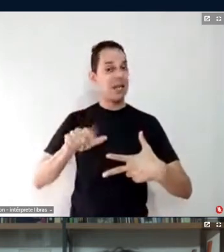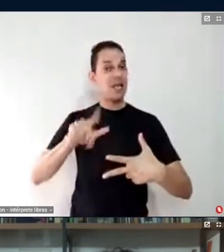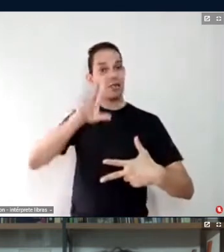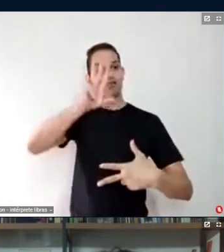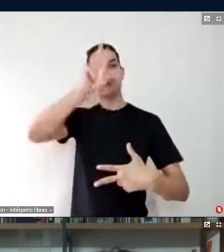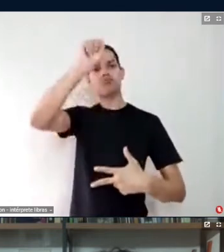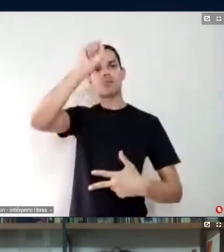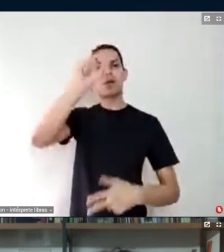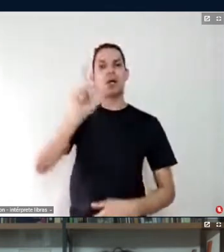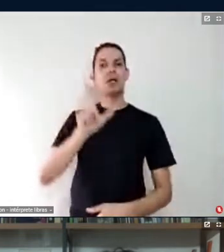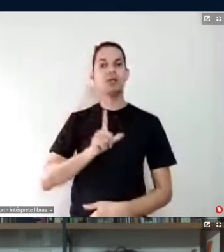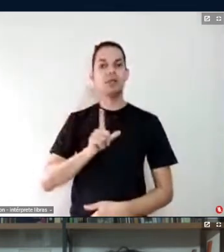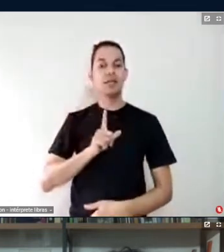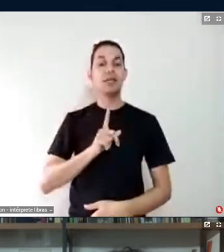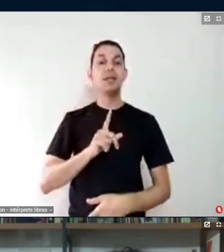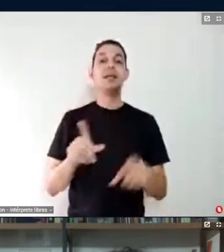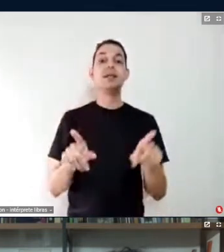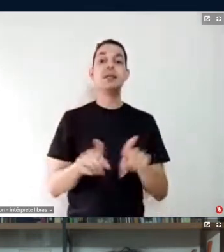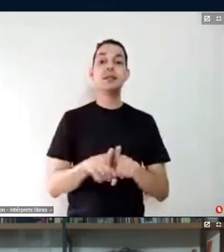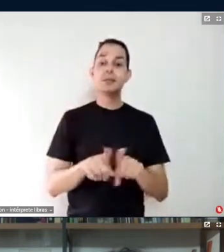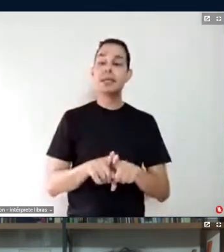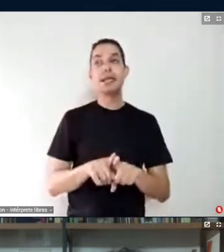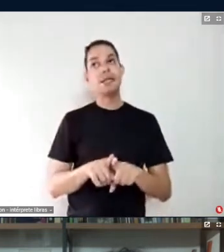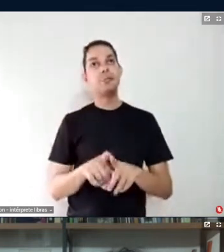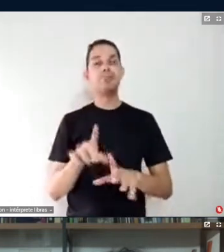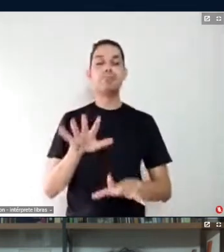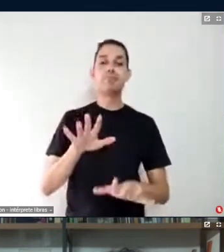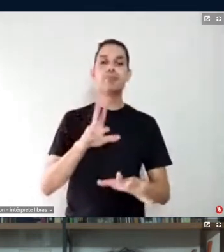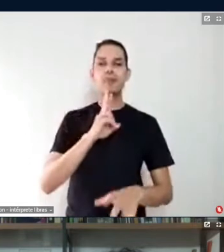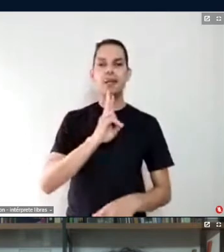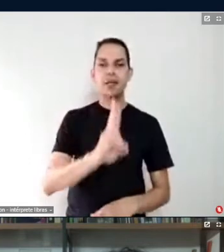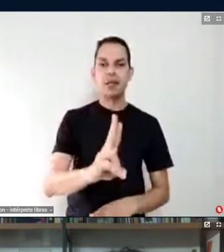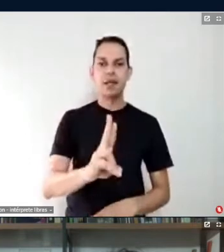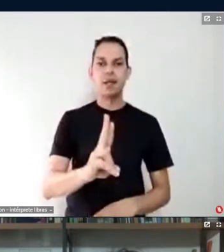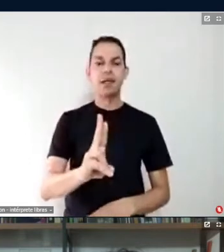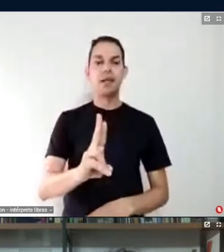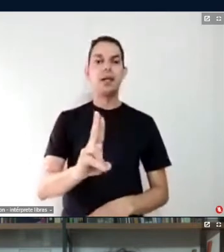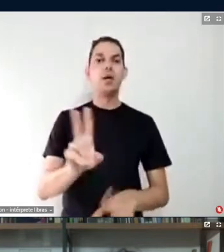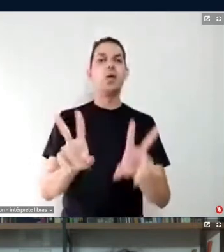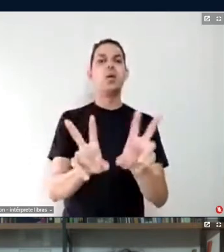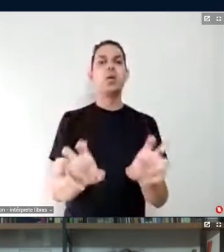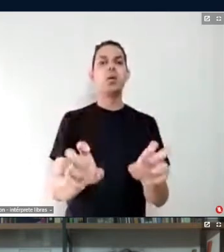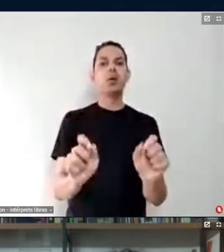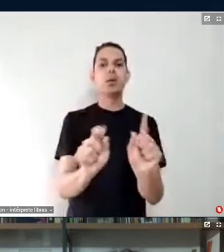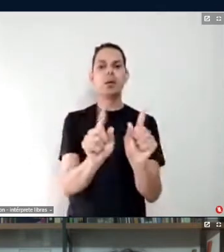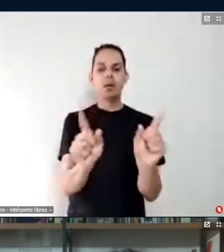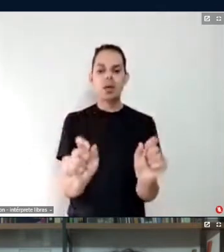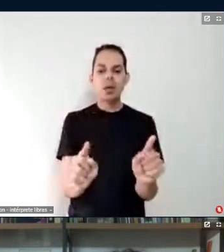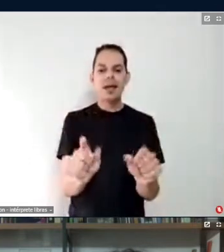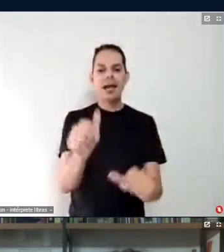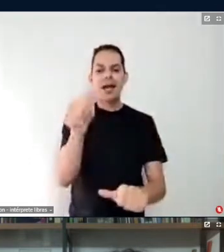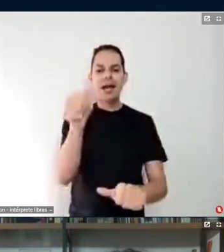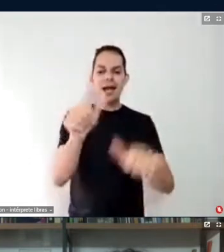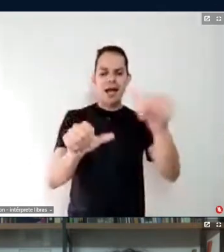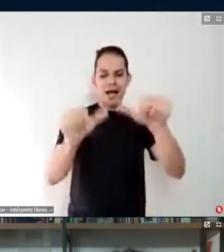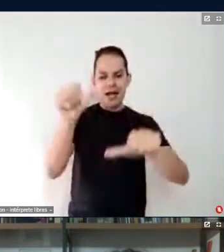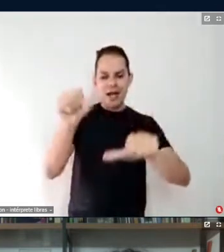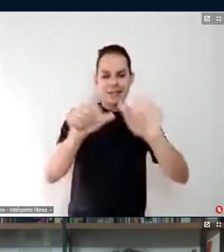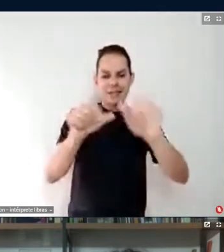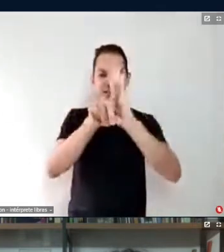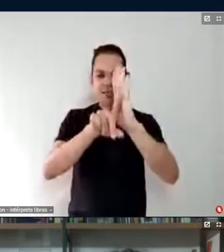e aí eu respondo, acho, que é uma das questões de como fazer uma análise da